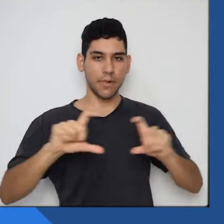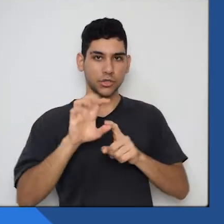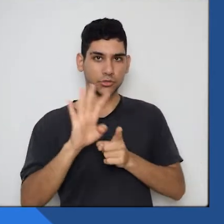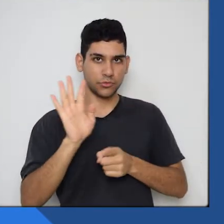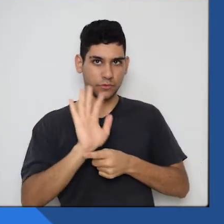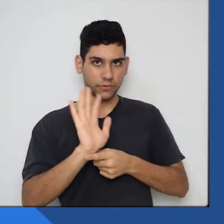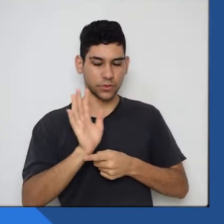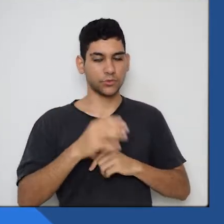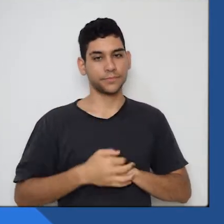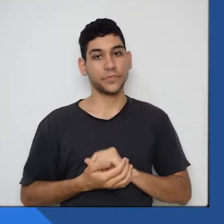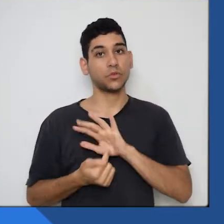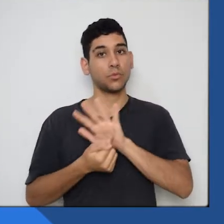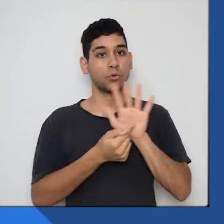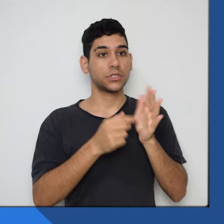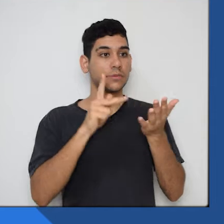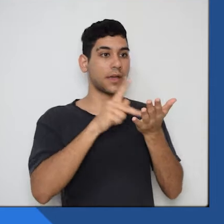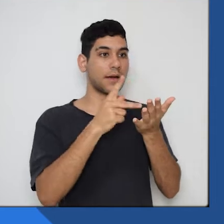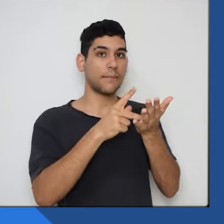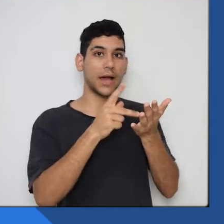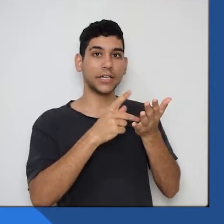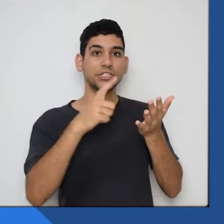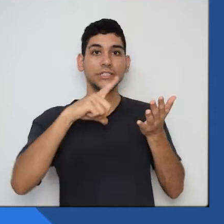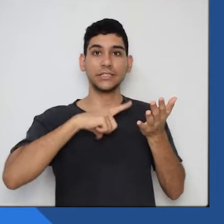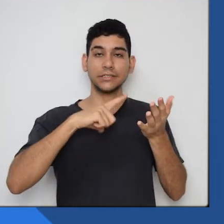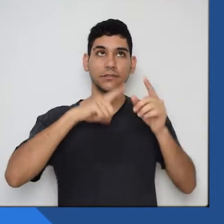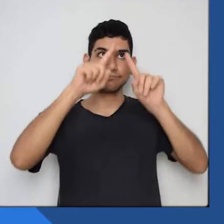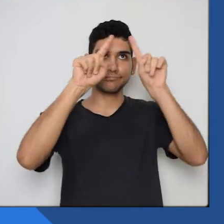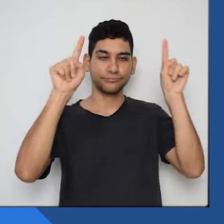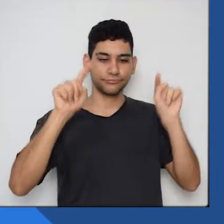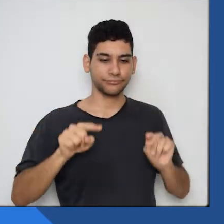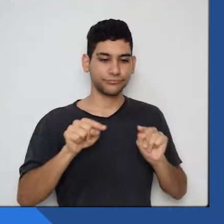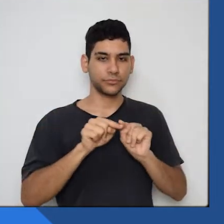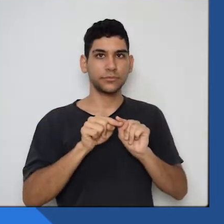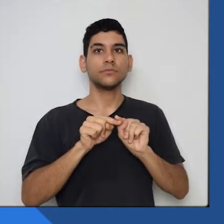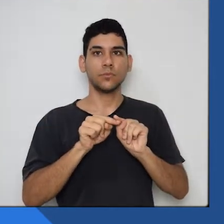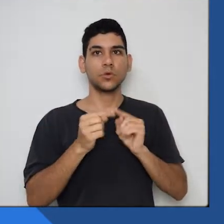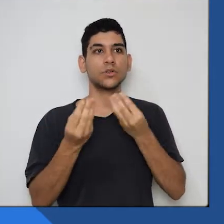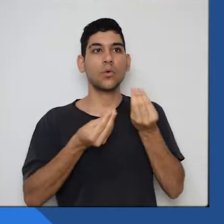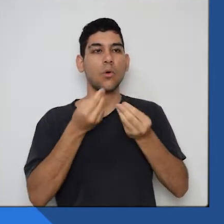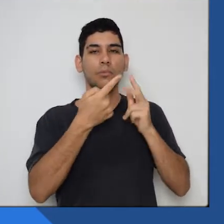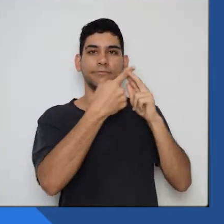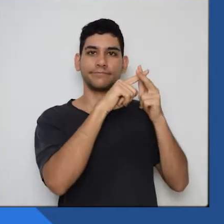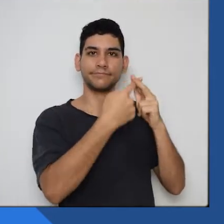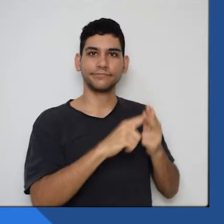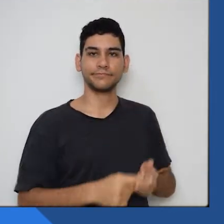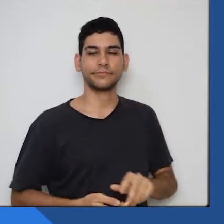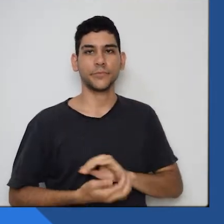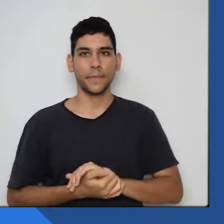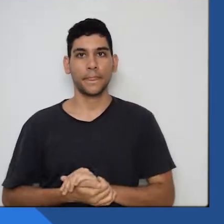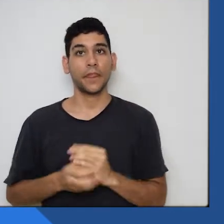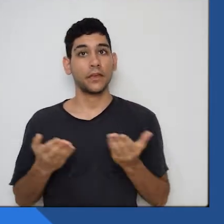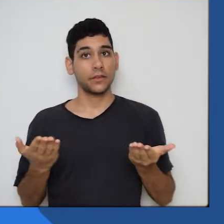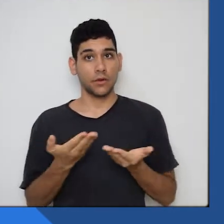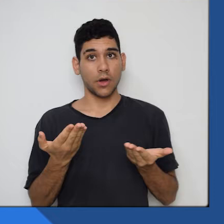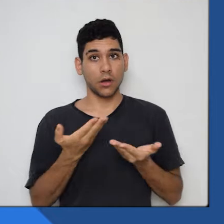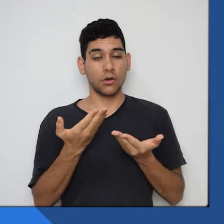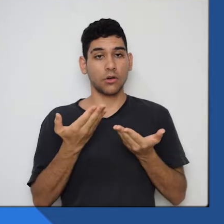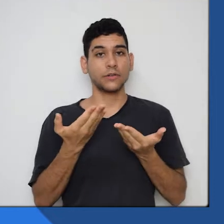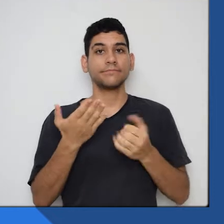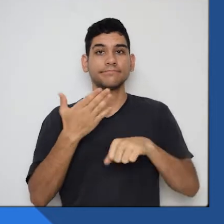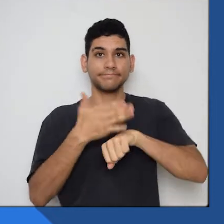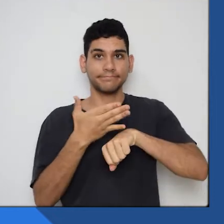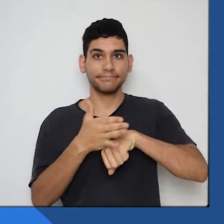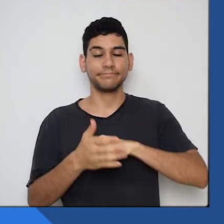eu estou mostrando para vocês a página que trata do questionário aqui na tela. Agora, chega de conversa e vamos